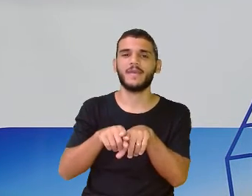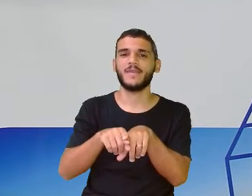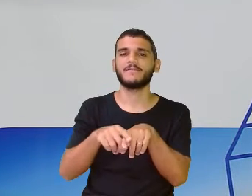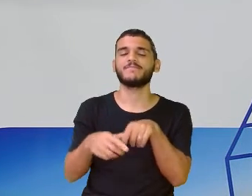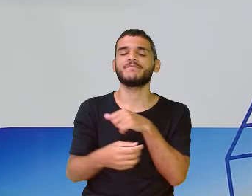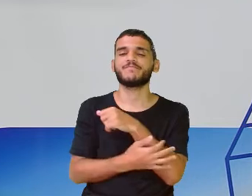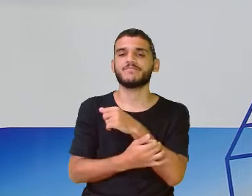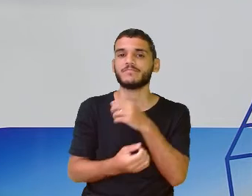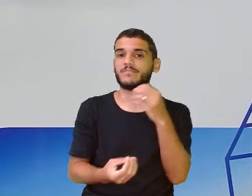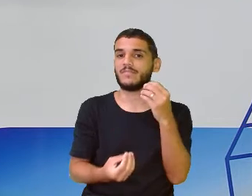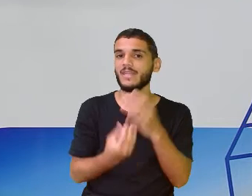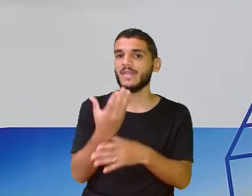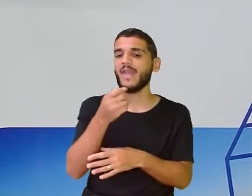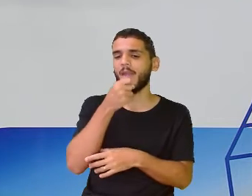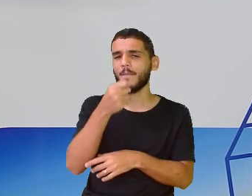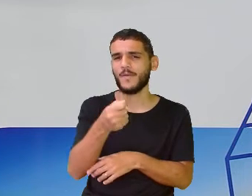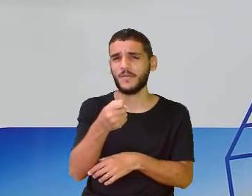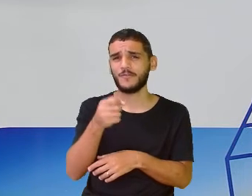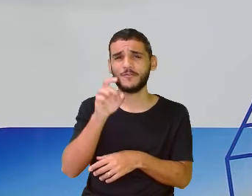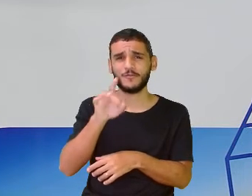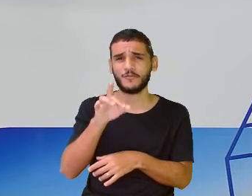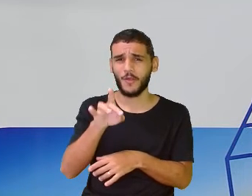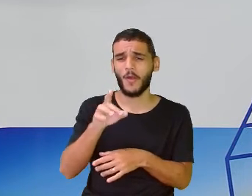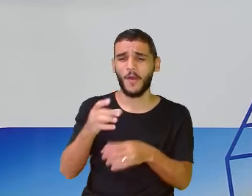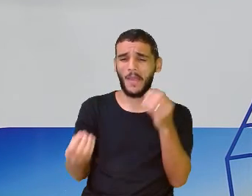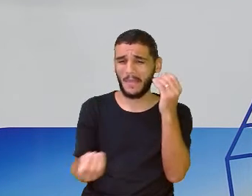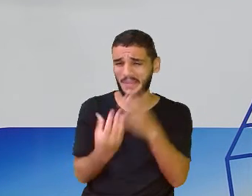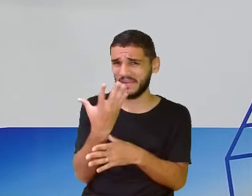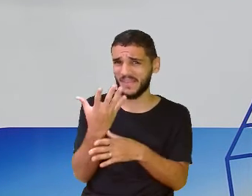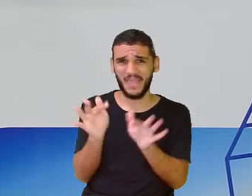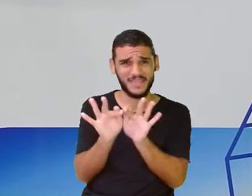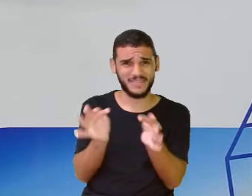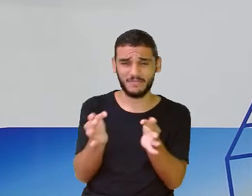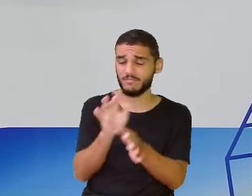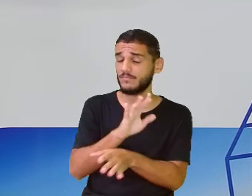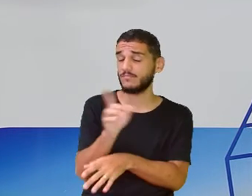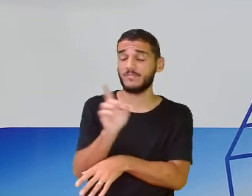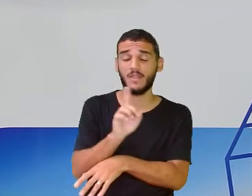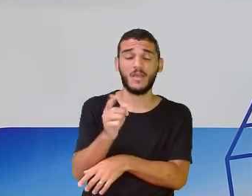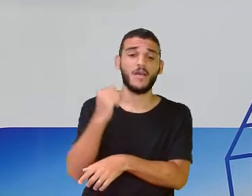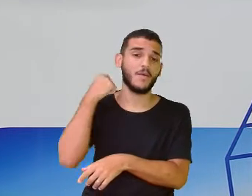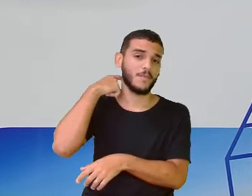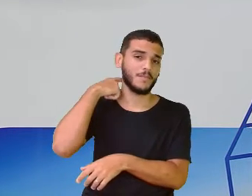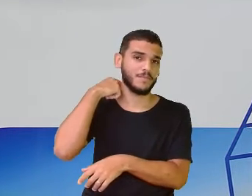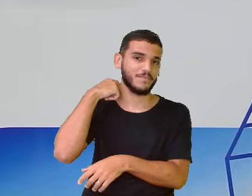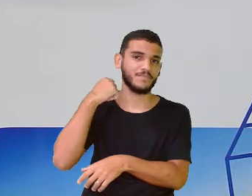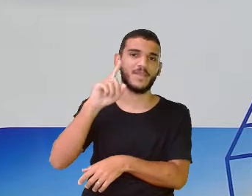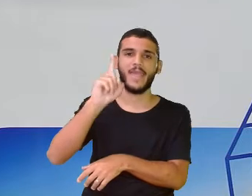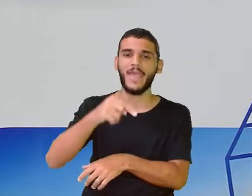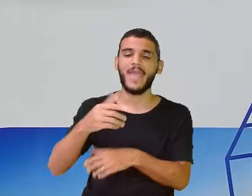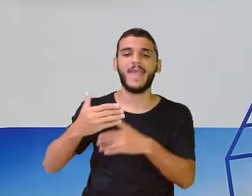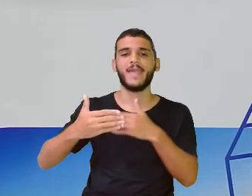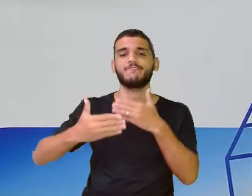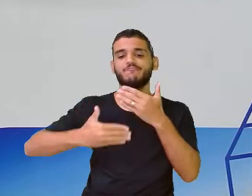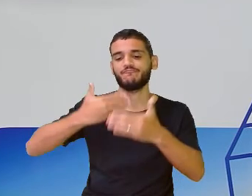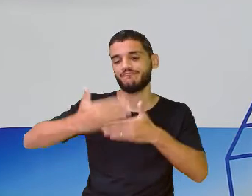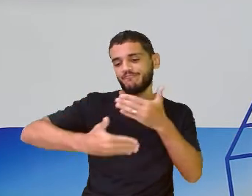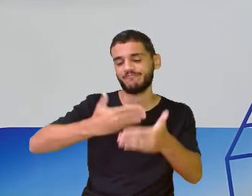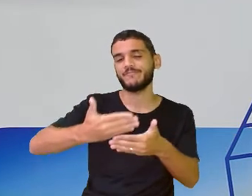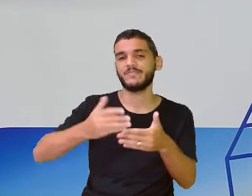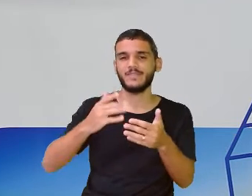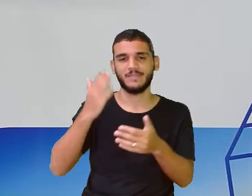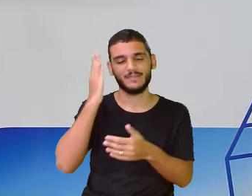noticiá-lo. Aí é o papel da notícia. A reportagem ela passa por várias etapas e aqui eu coloquei alguns itens que